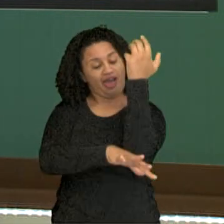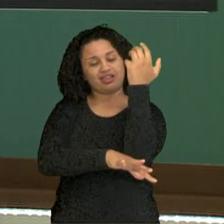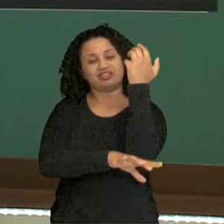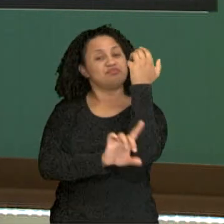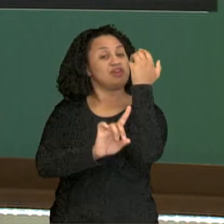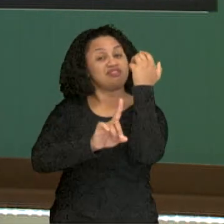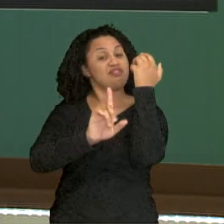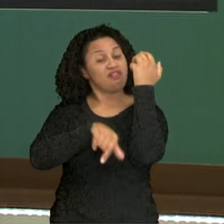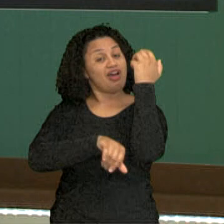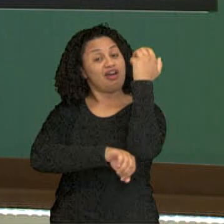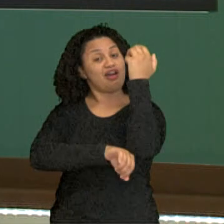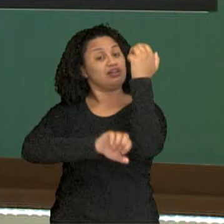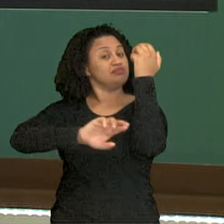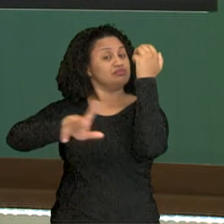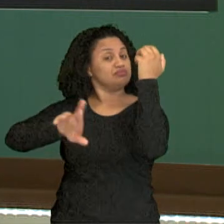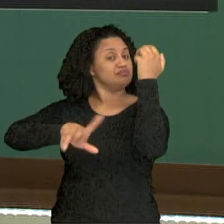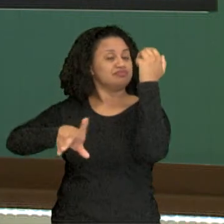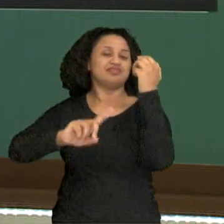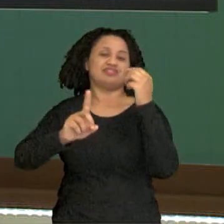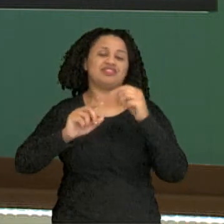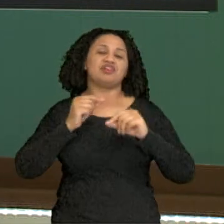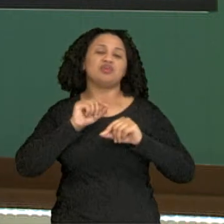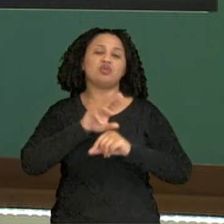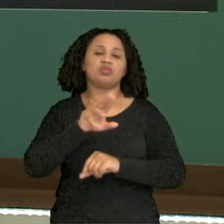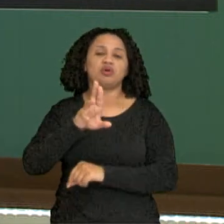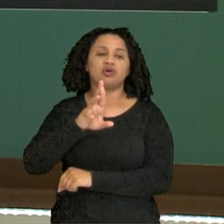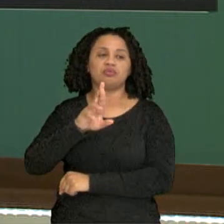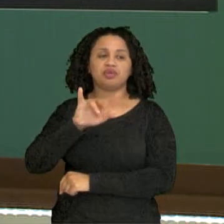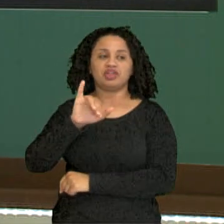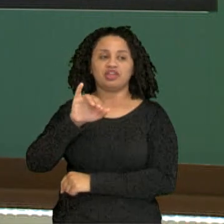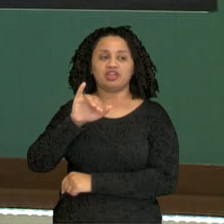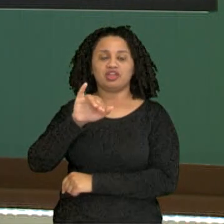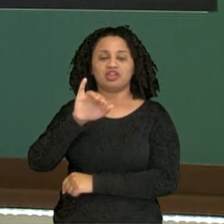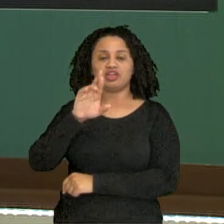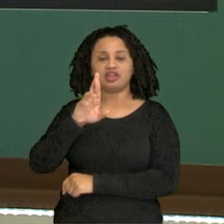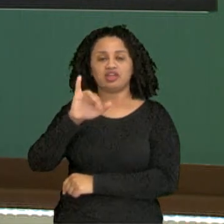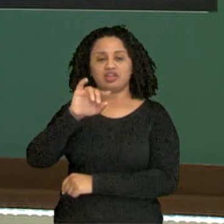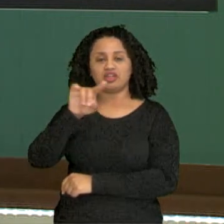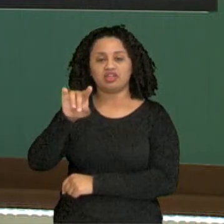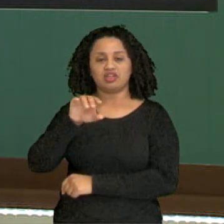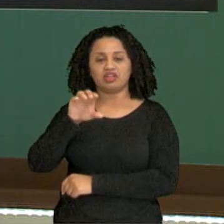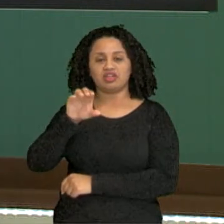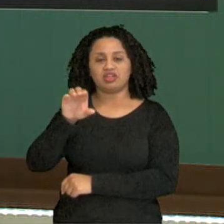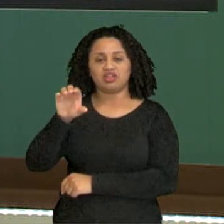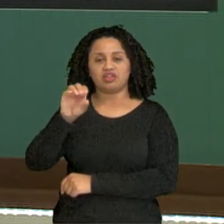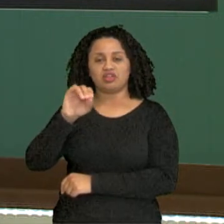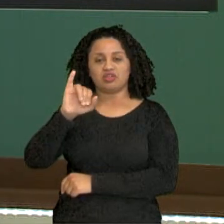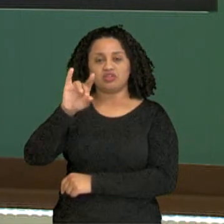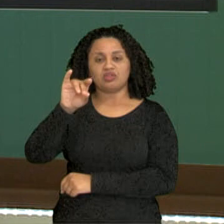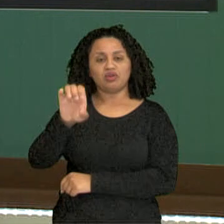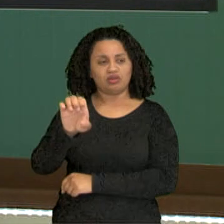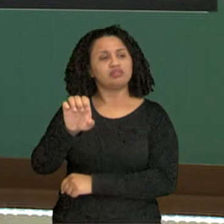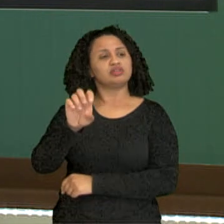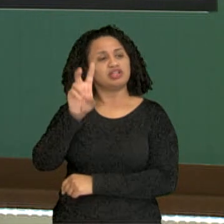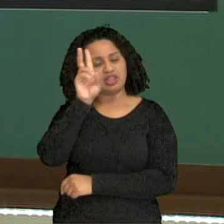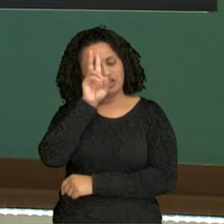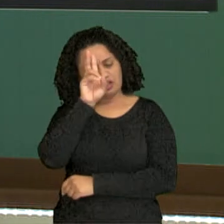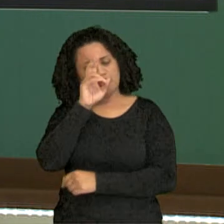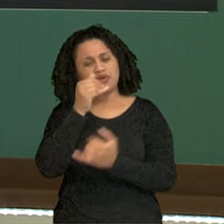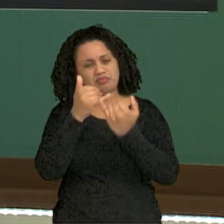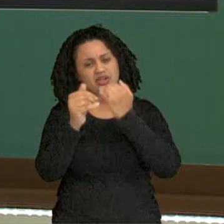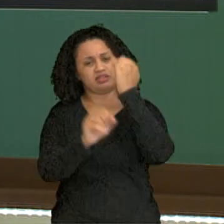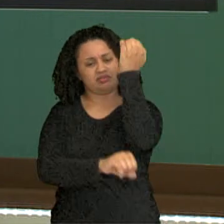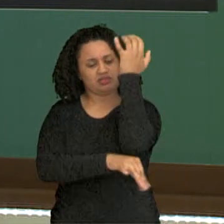é uma raiz. É um rizoide, que é uma estrutura que lembra a raiz, que tem a função